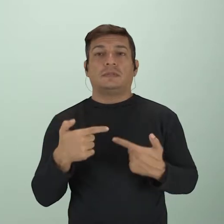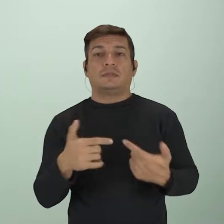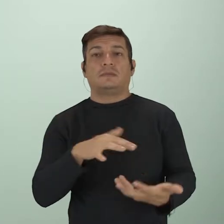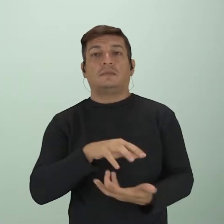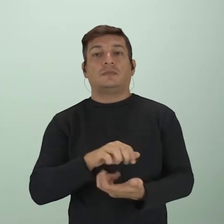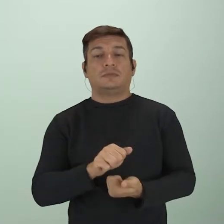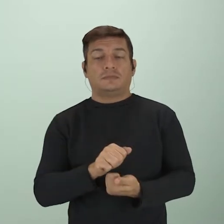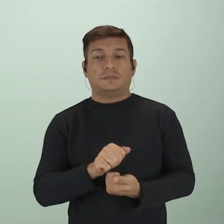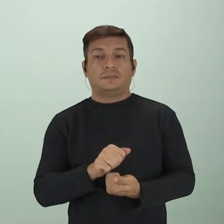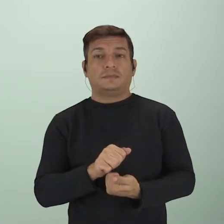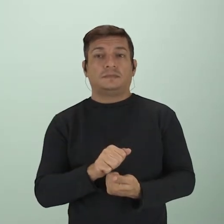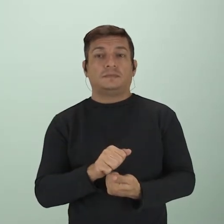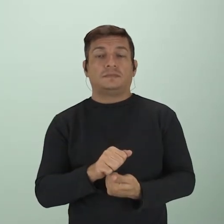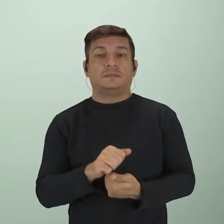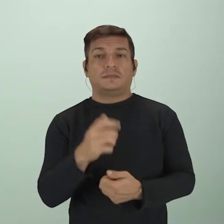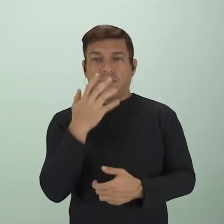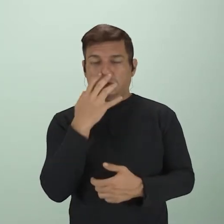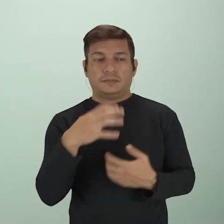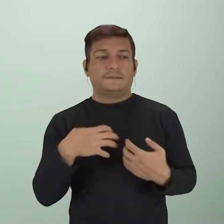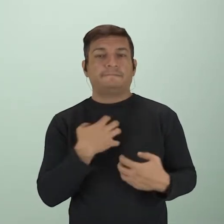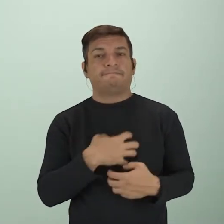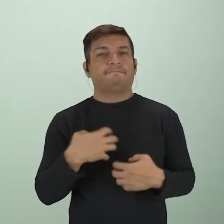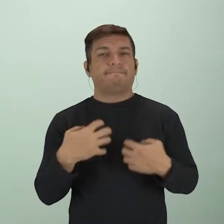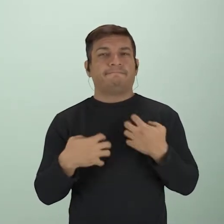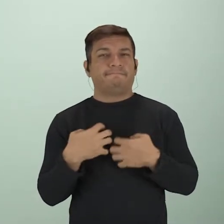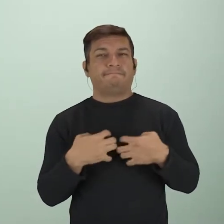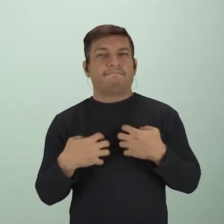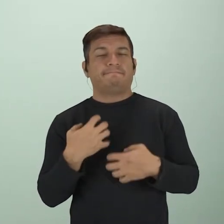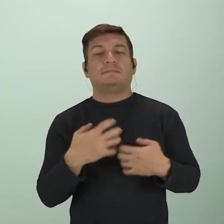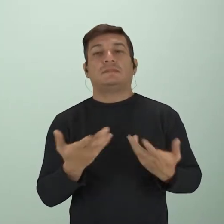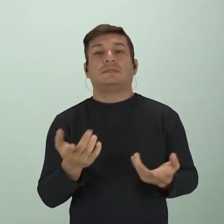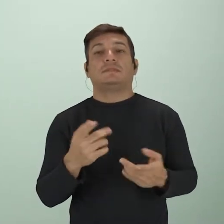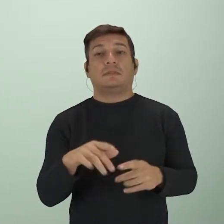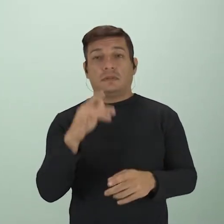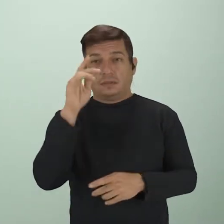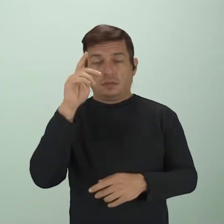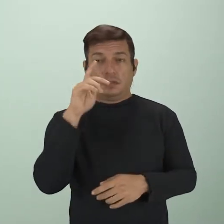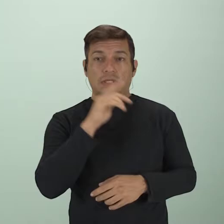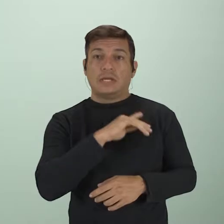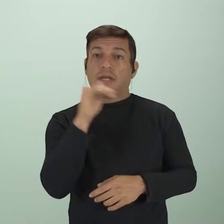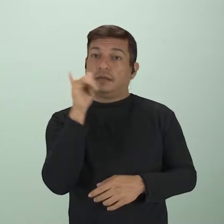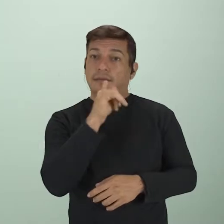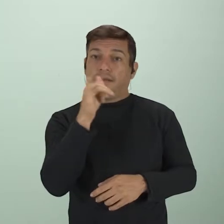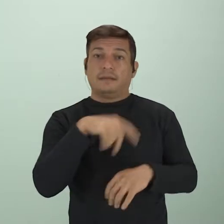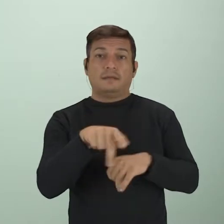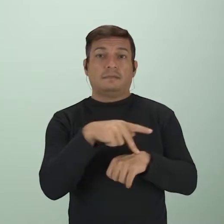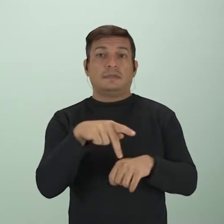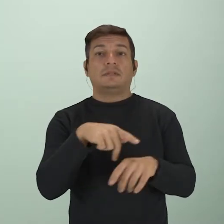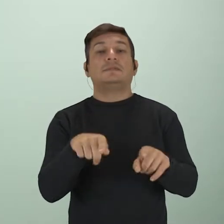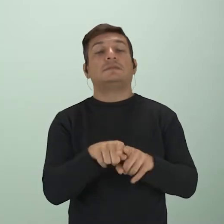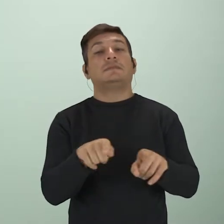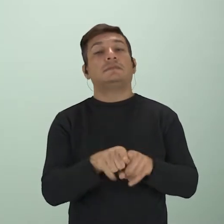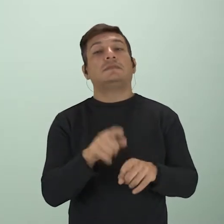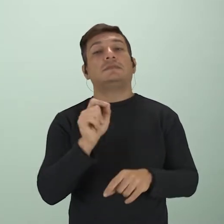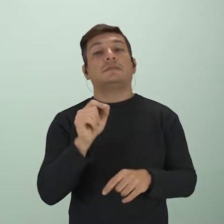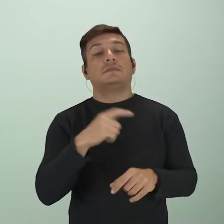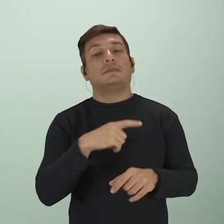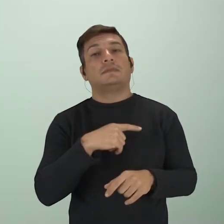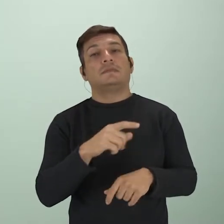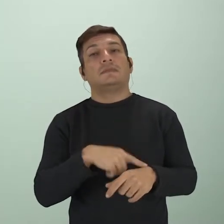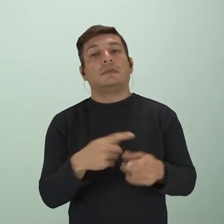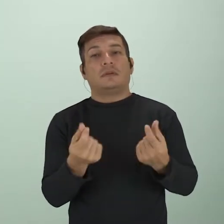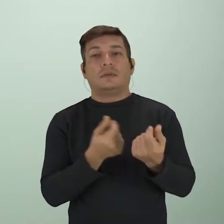Mundial. Estavam um pouco revoltados e, além disso, a Itália também estava passando por